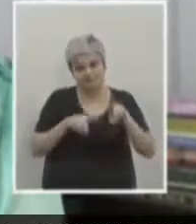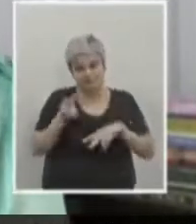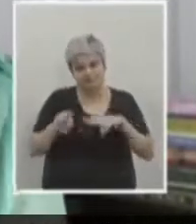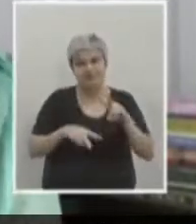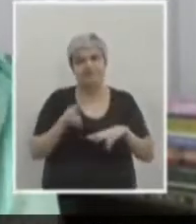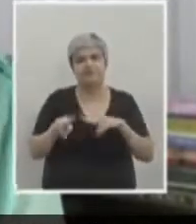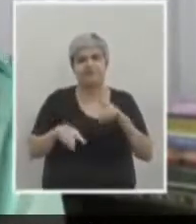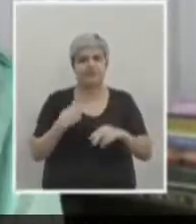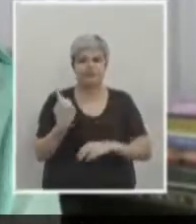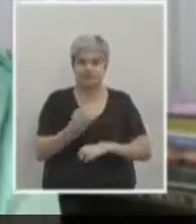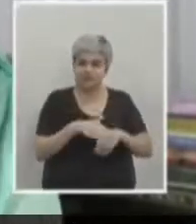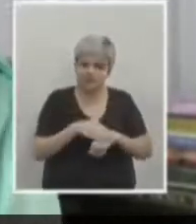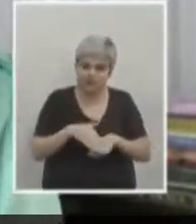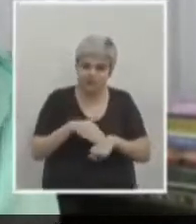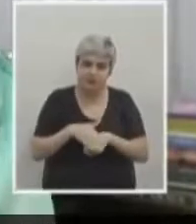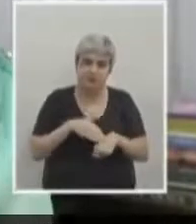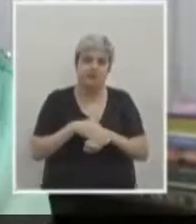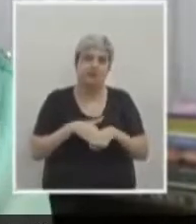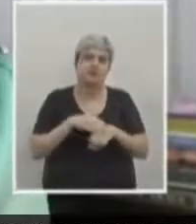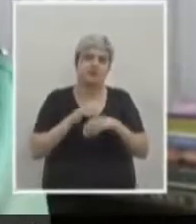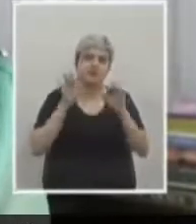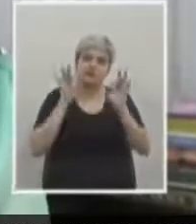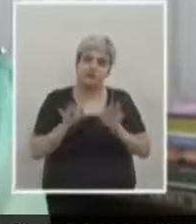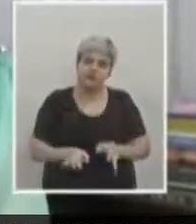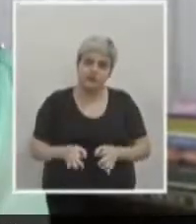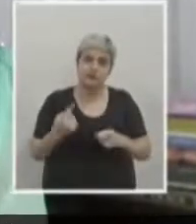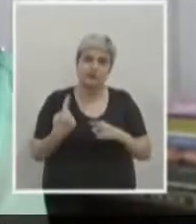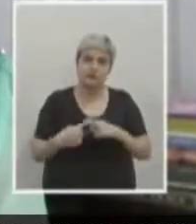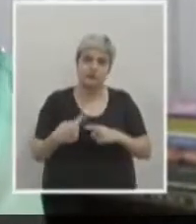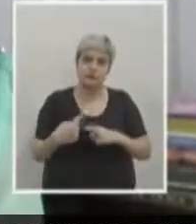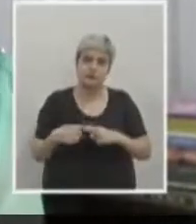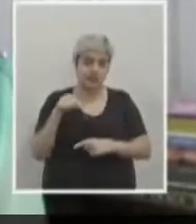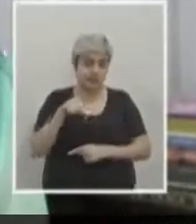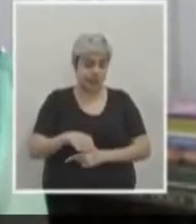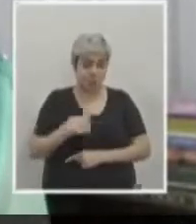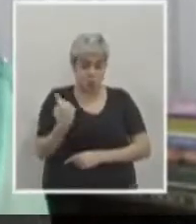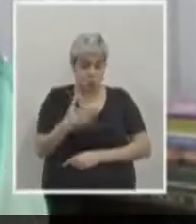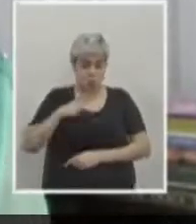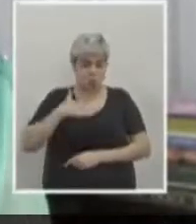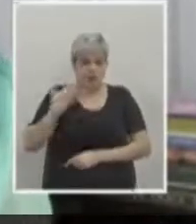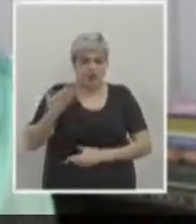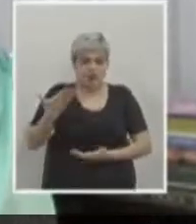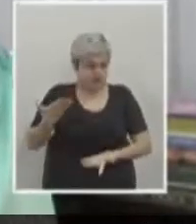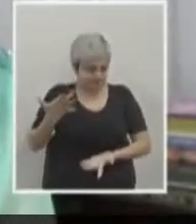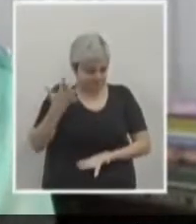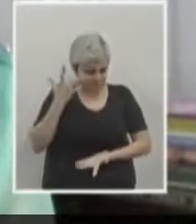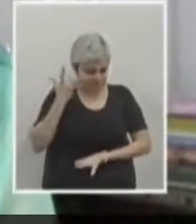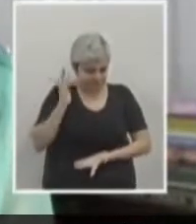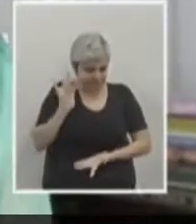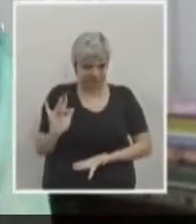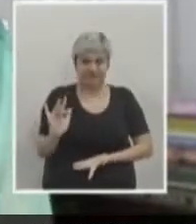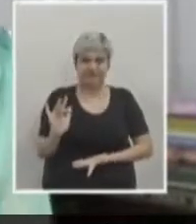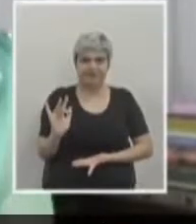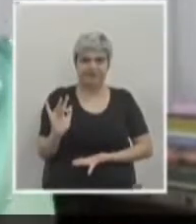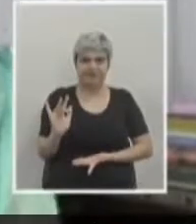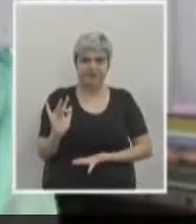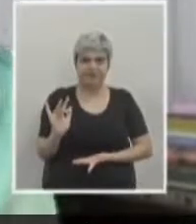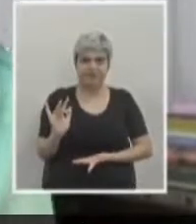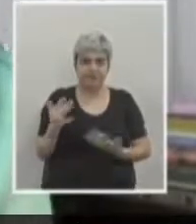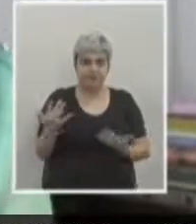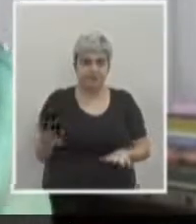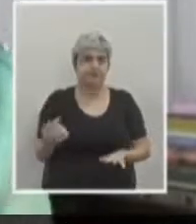vamos debater, vamos conversar. Essa nota técnica ela veio com uma surpresa muito grande para a gente, sabe? Eu tenho licenciatura em